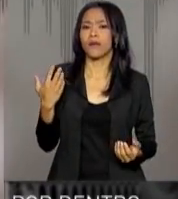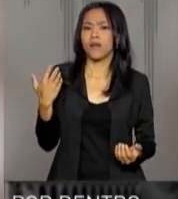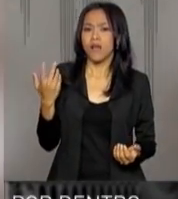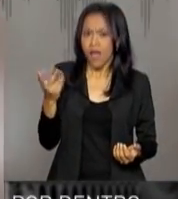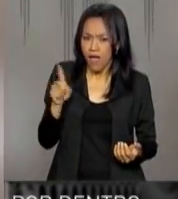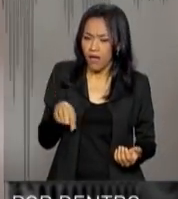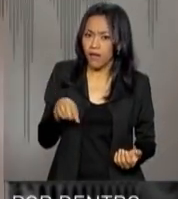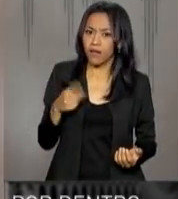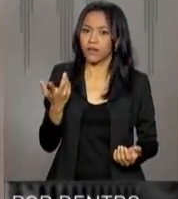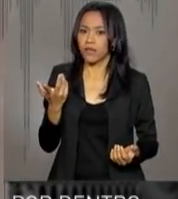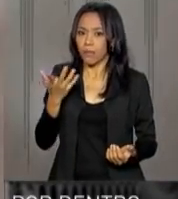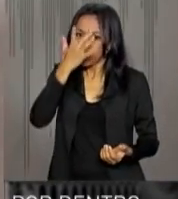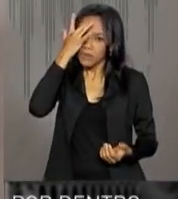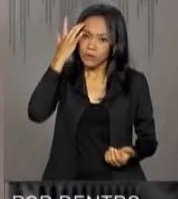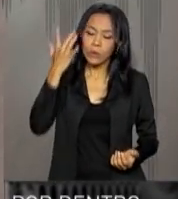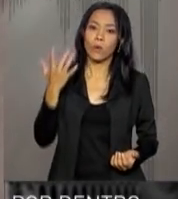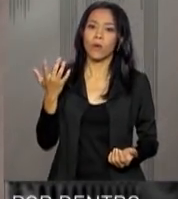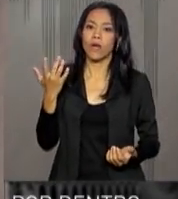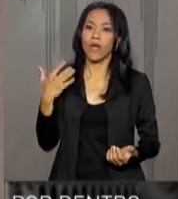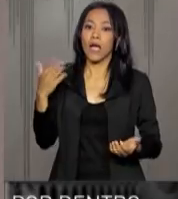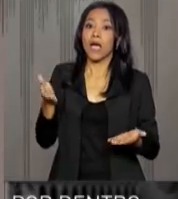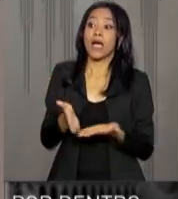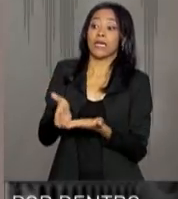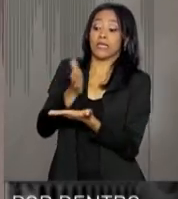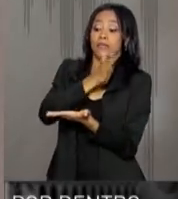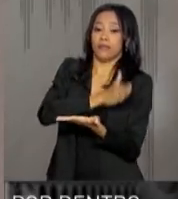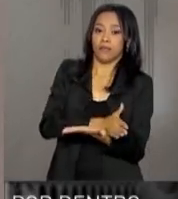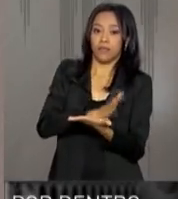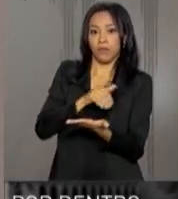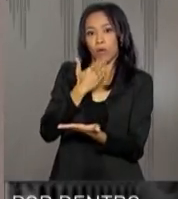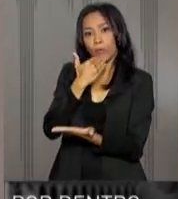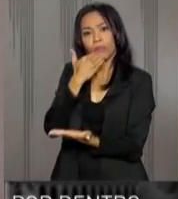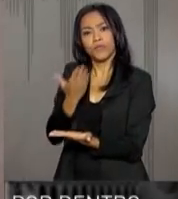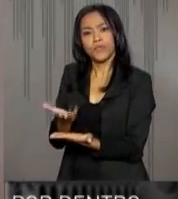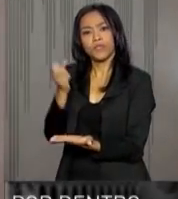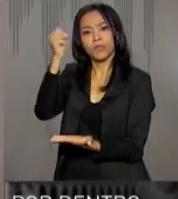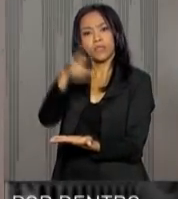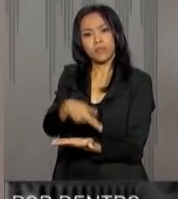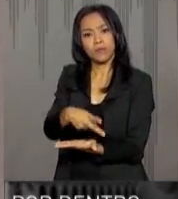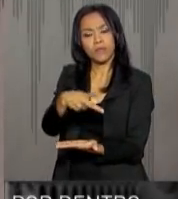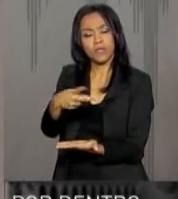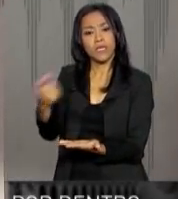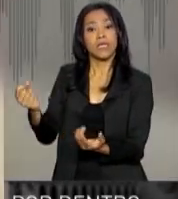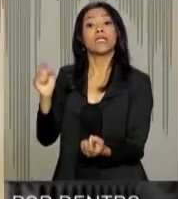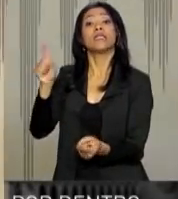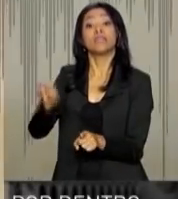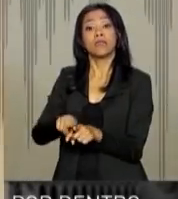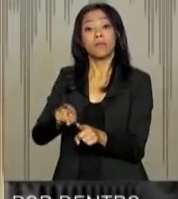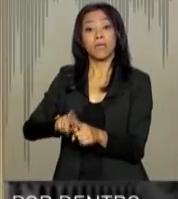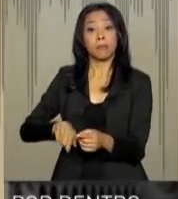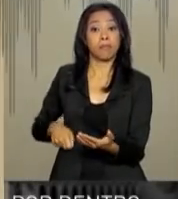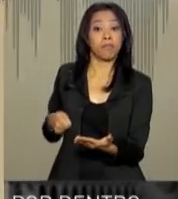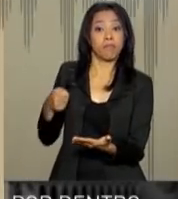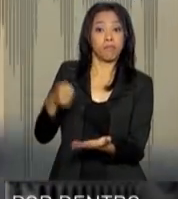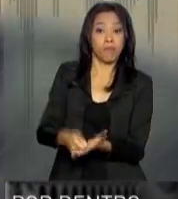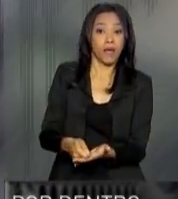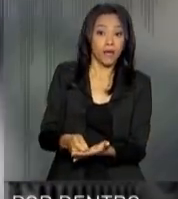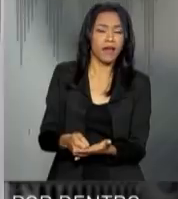vantagem para o cidadão antecipar o pedido de aposentadoria e pagar aquele que é chamado de